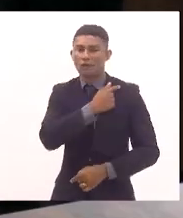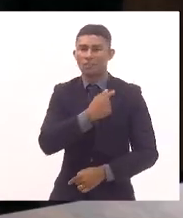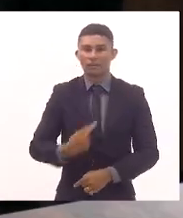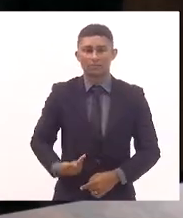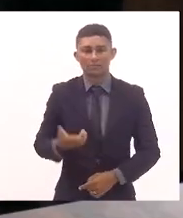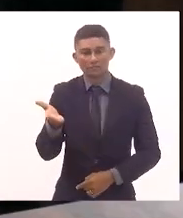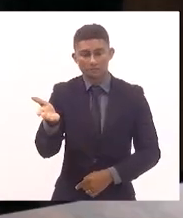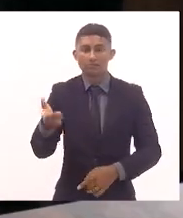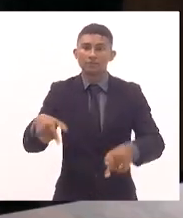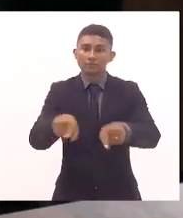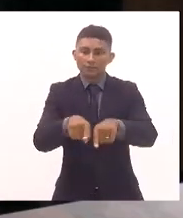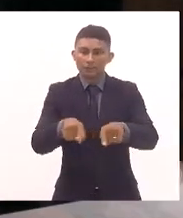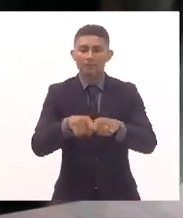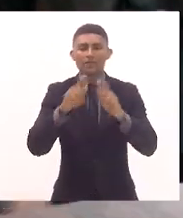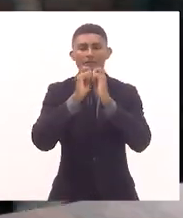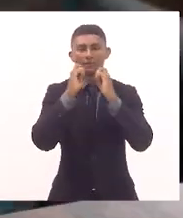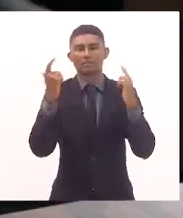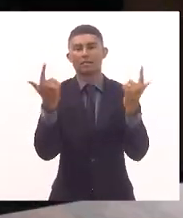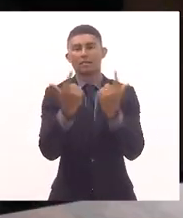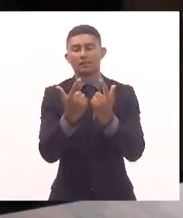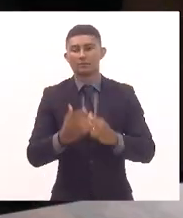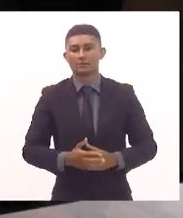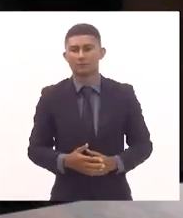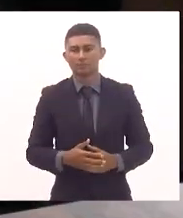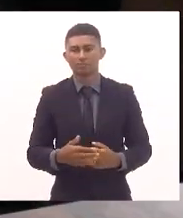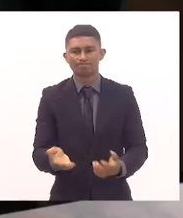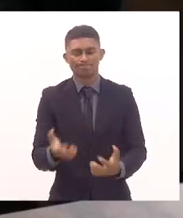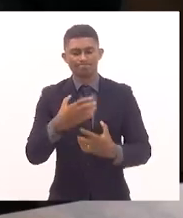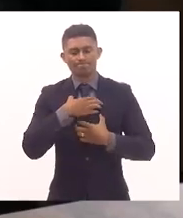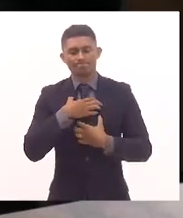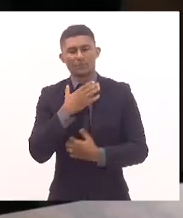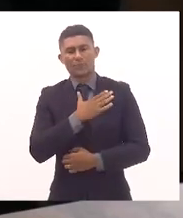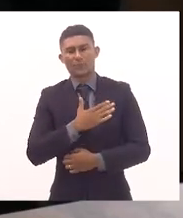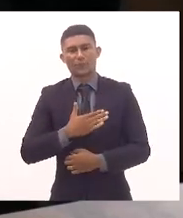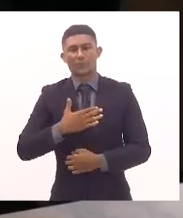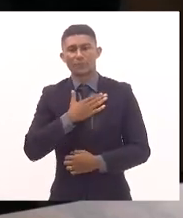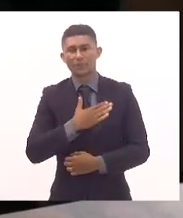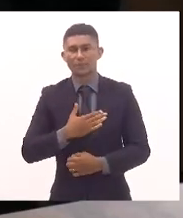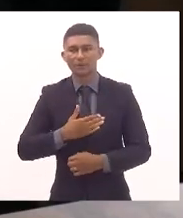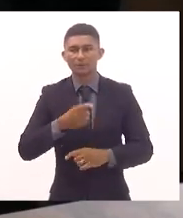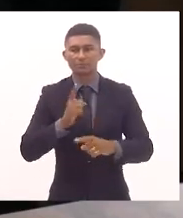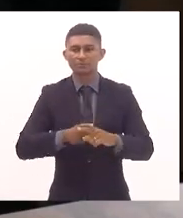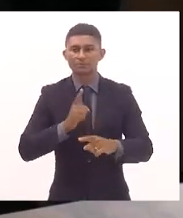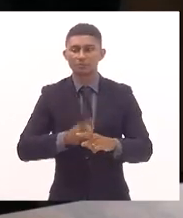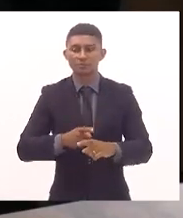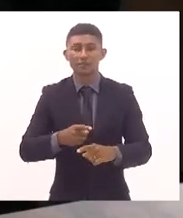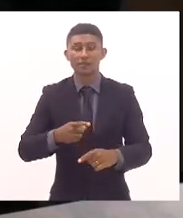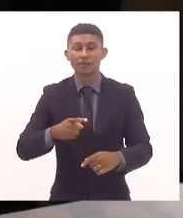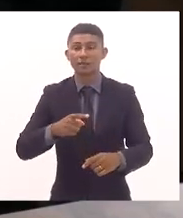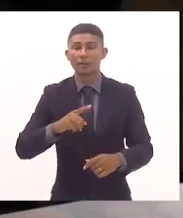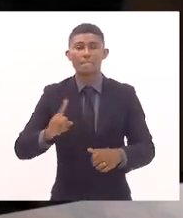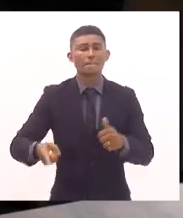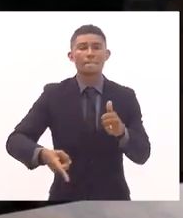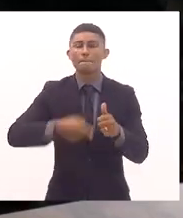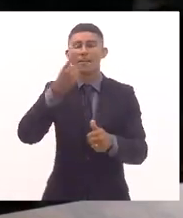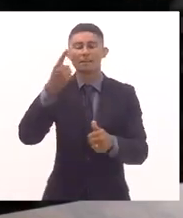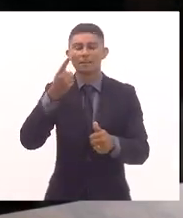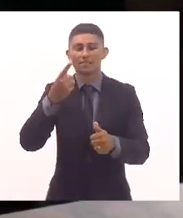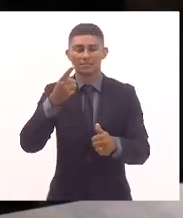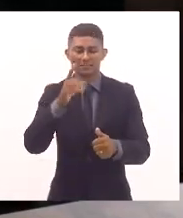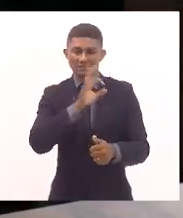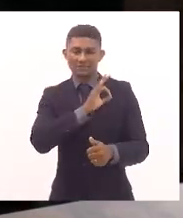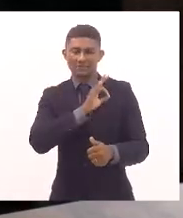do Parlamento Fluminense. Dizer que fiquei especialmente satisfeito em reconhecer pela primeira vez na história da Polícia